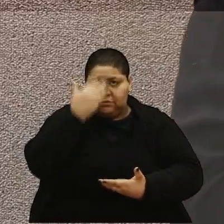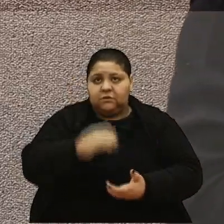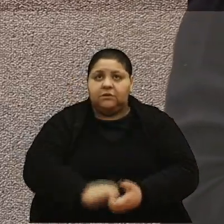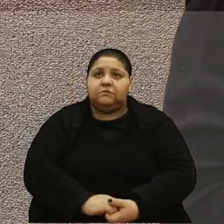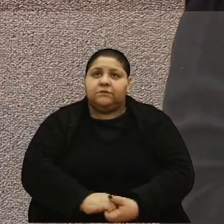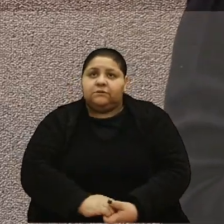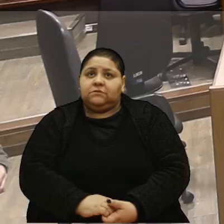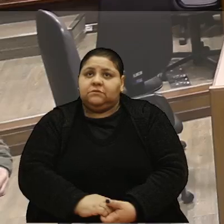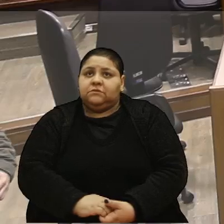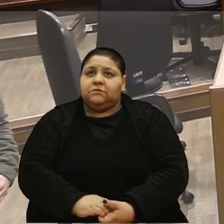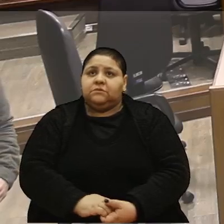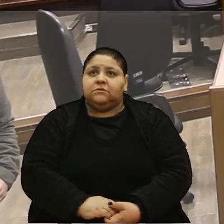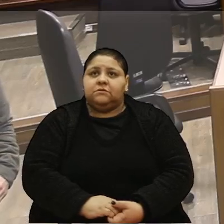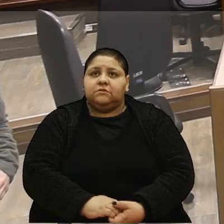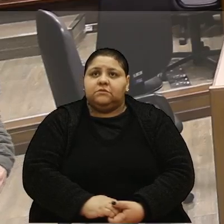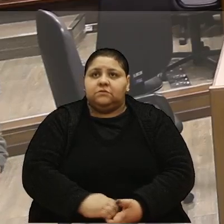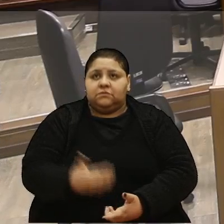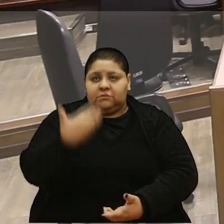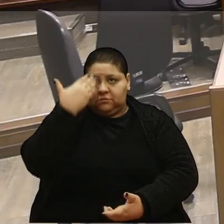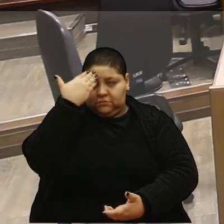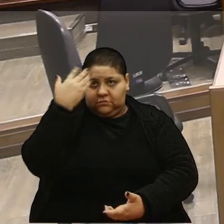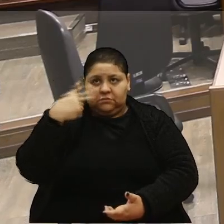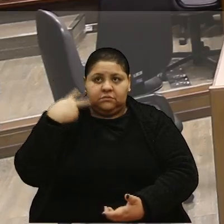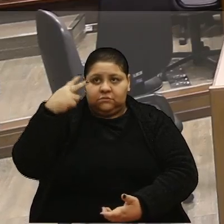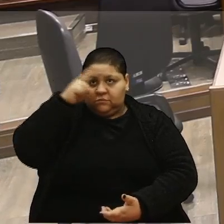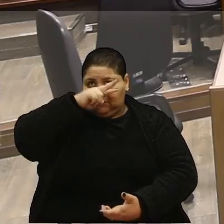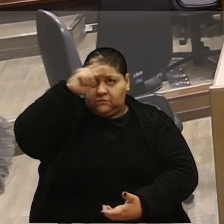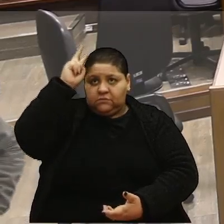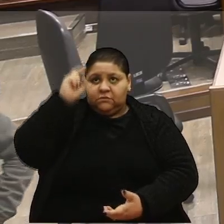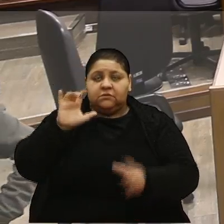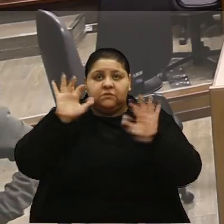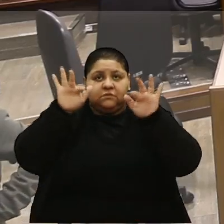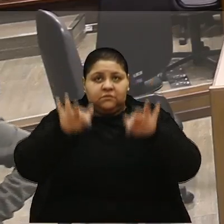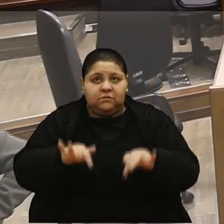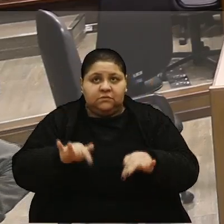Obrigado, vereador Edson da Rosa. Encerrado o espaço pequeno expediente.